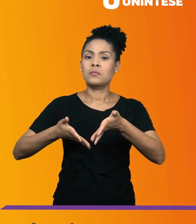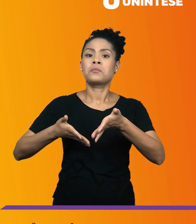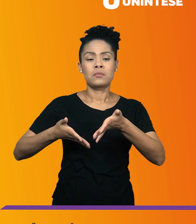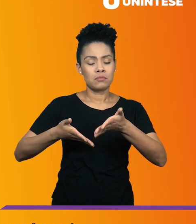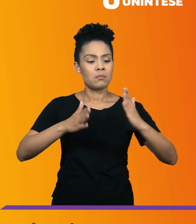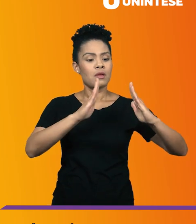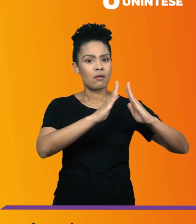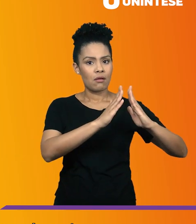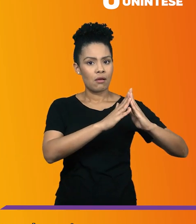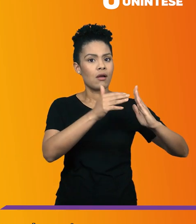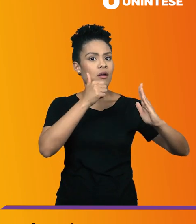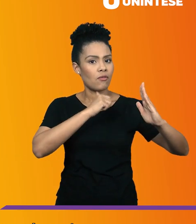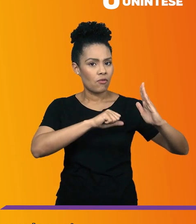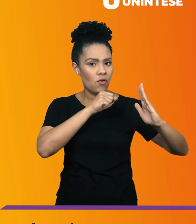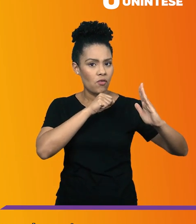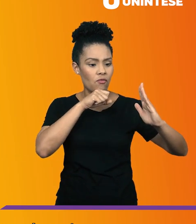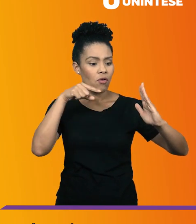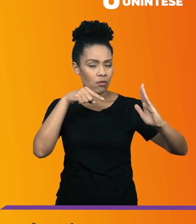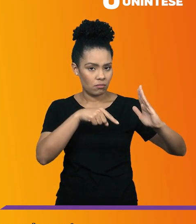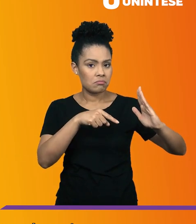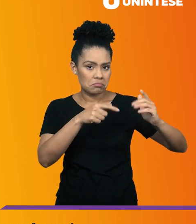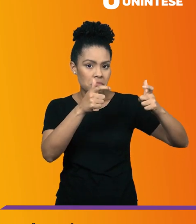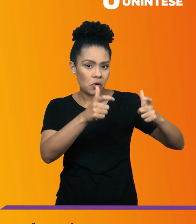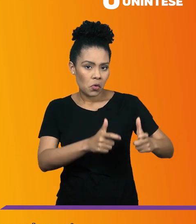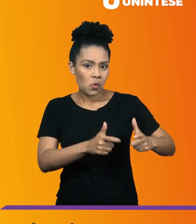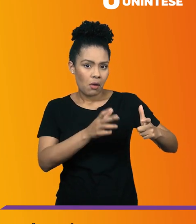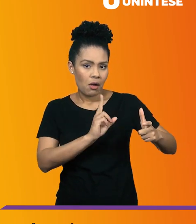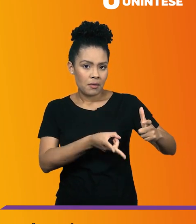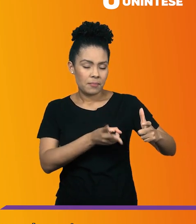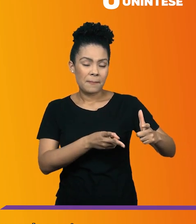sinalizada, eu coloquei a casa da minha avó no mesmo lugar,